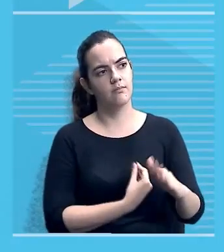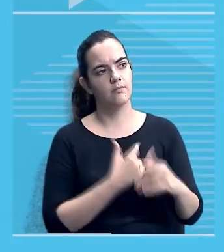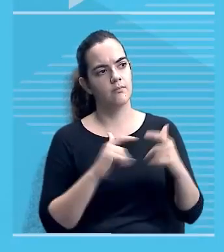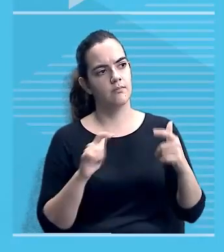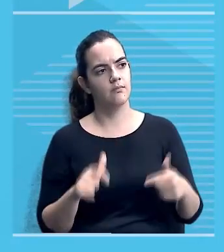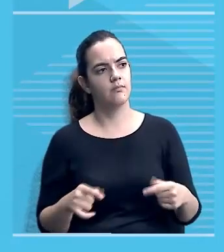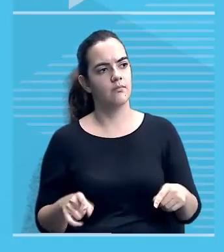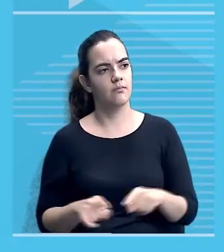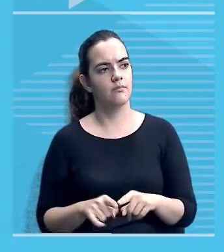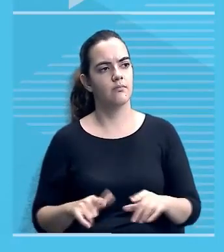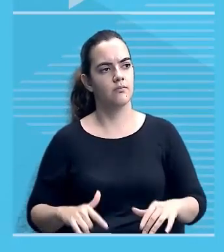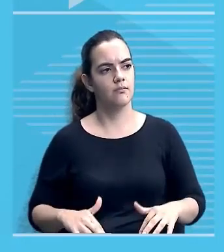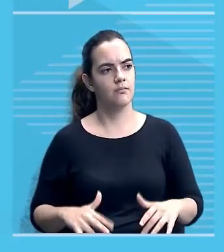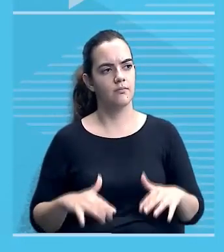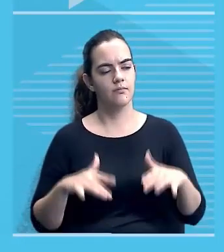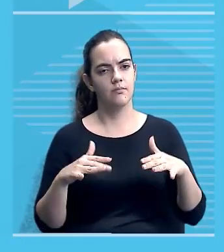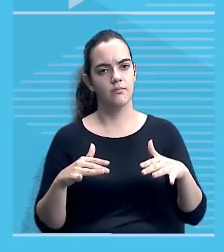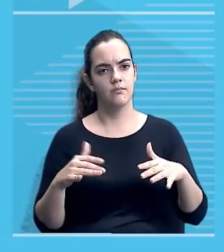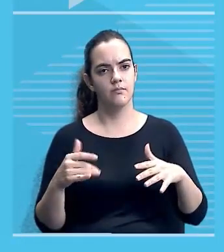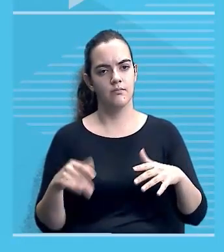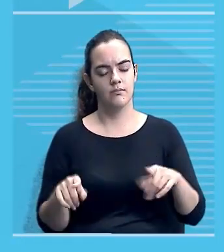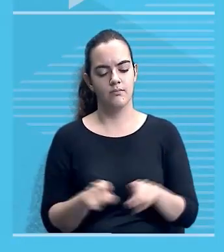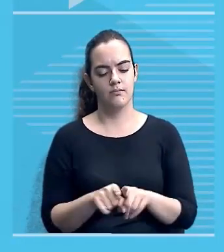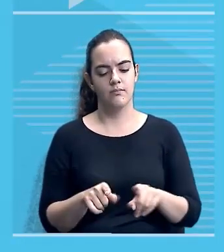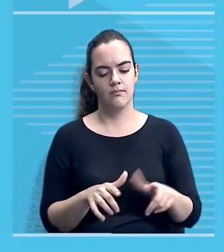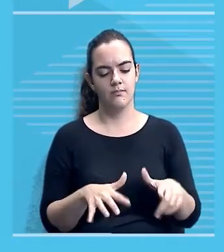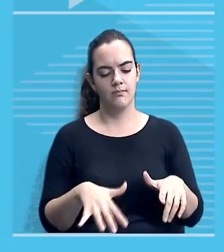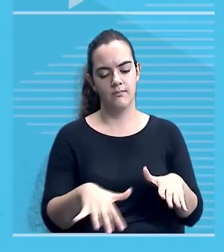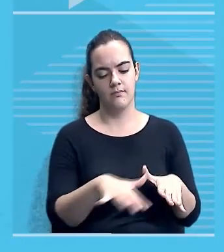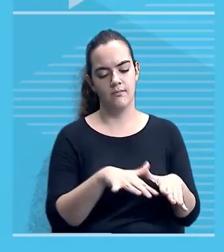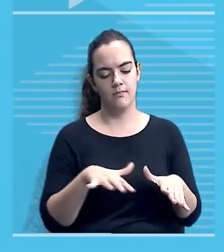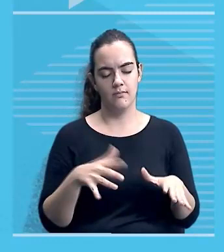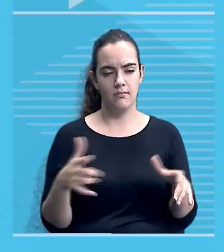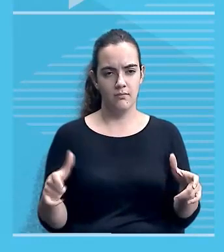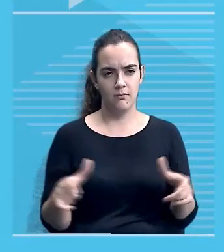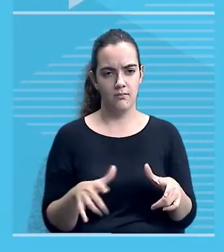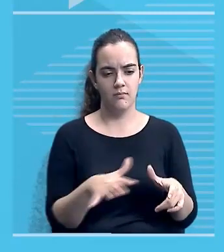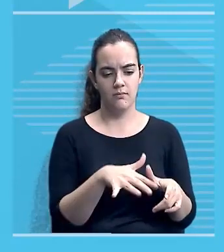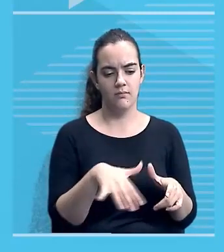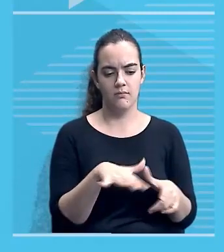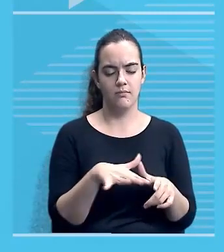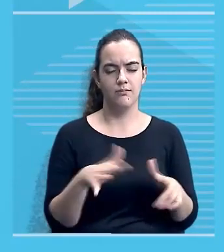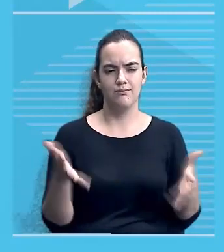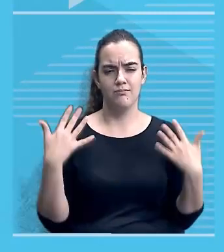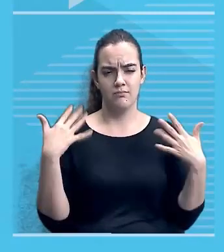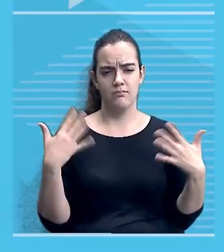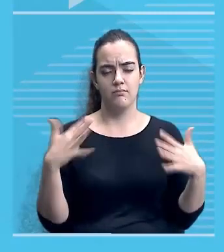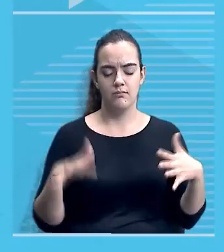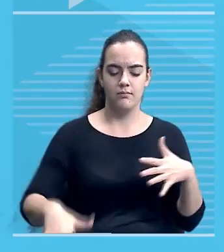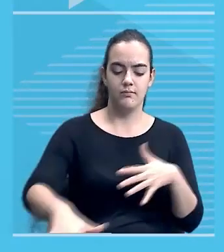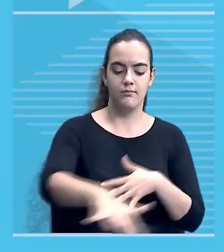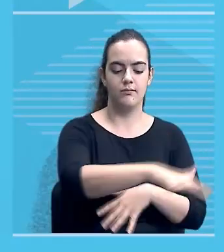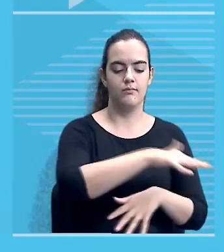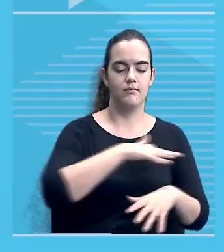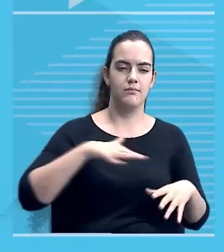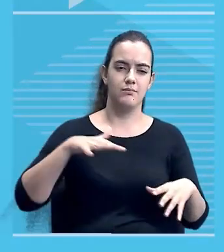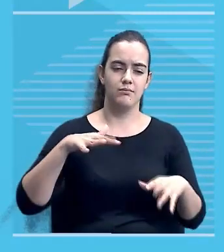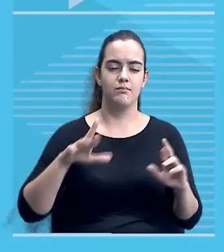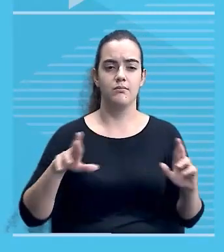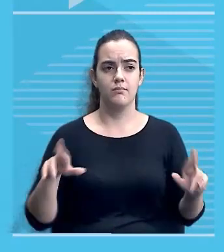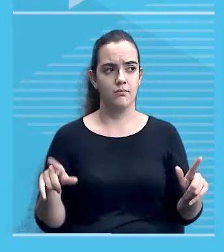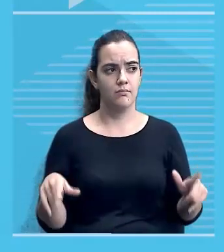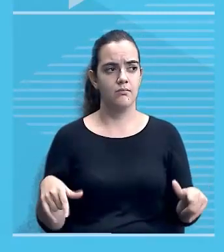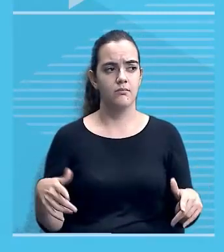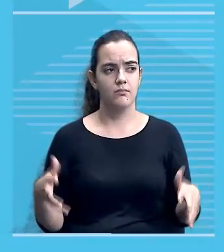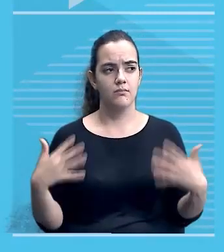E aí qual seria a alternativa correta veja só a questão novamente o enunciado que que ele nos quais as informações